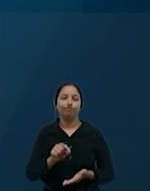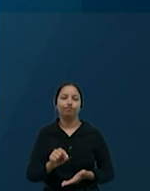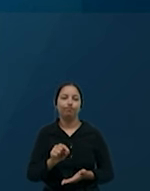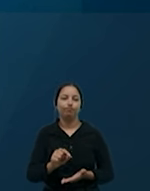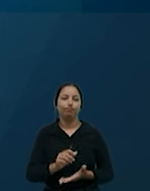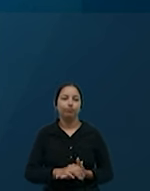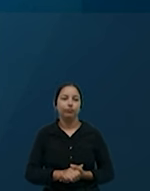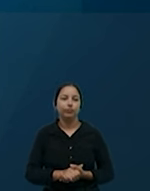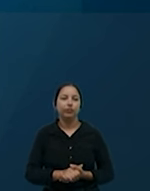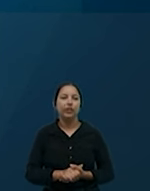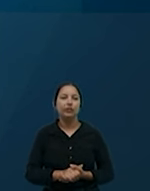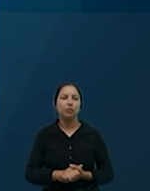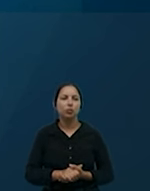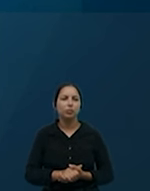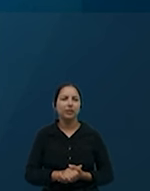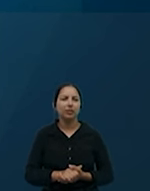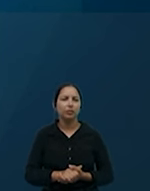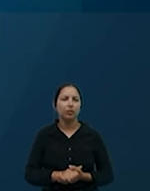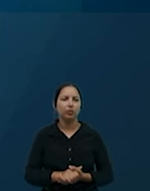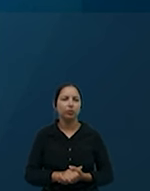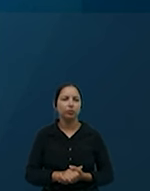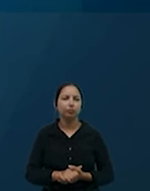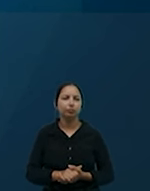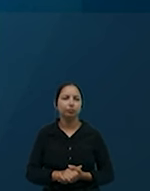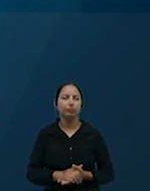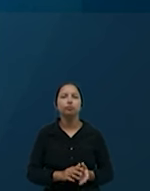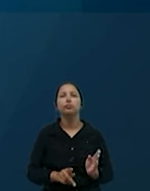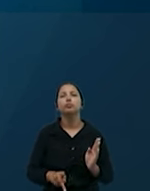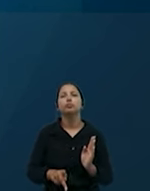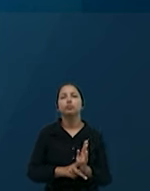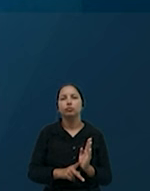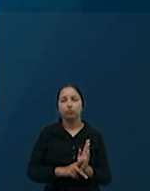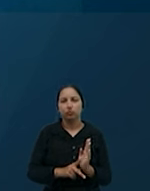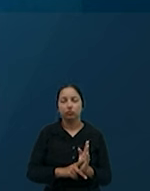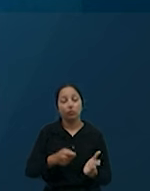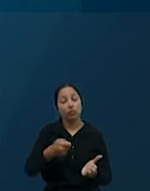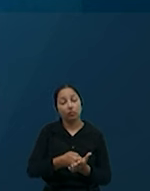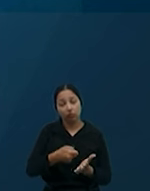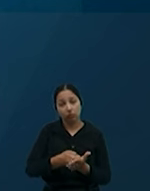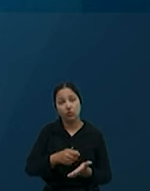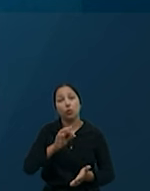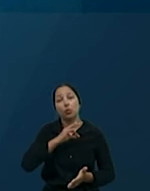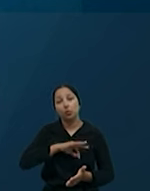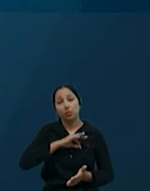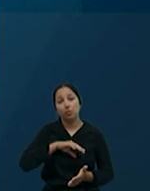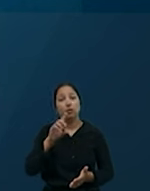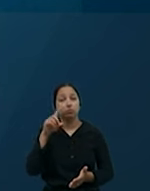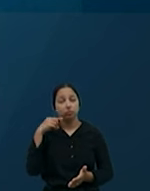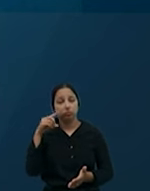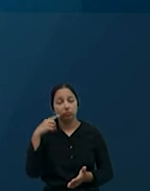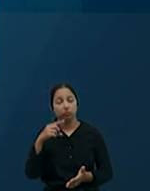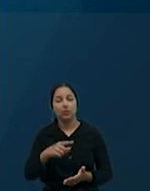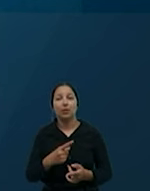o princípio da sucumbência impõe a condenação de honorários. Até porque